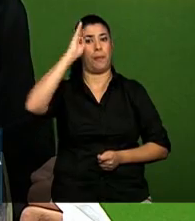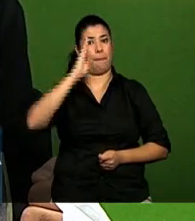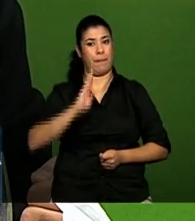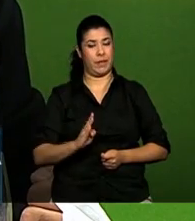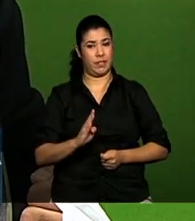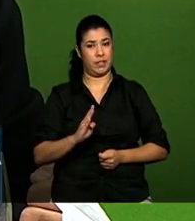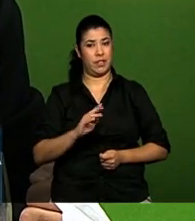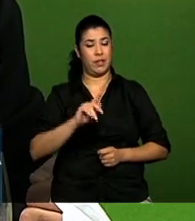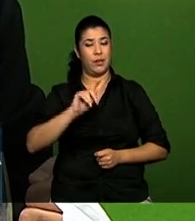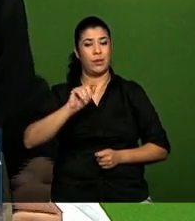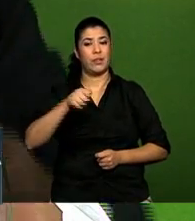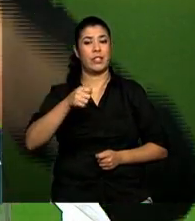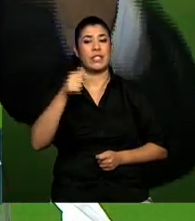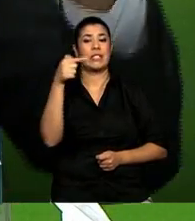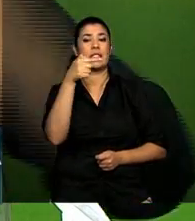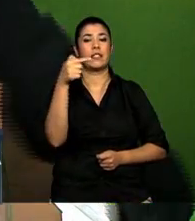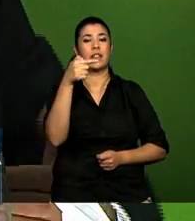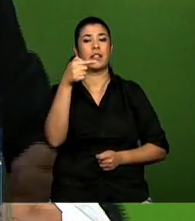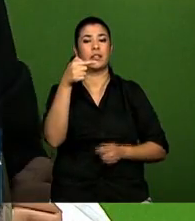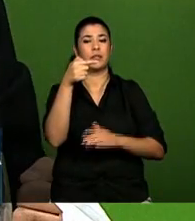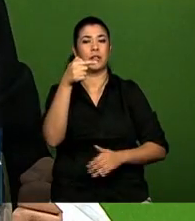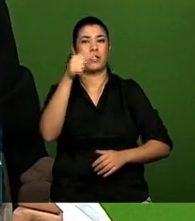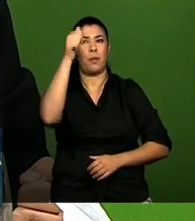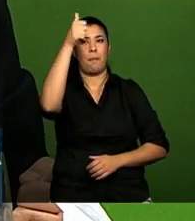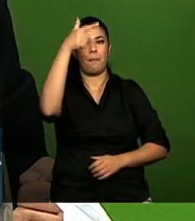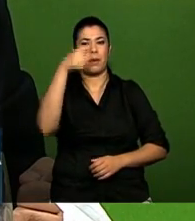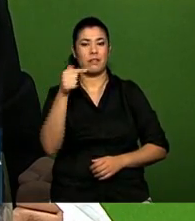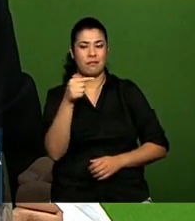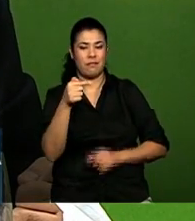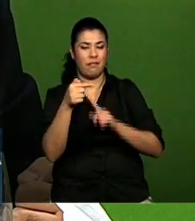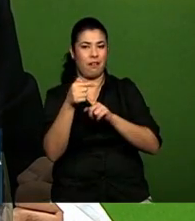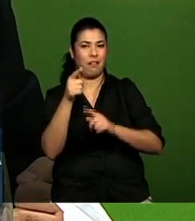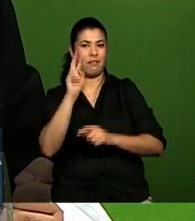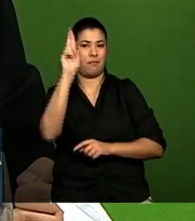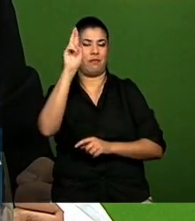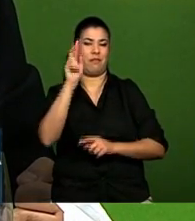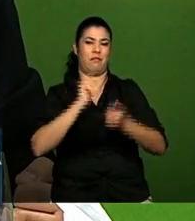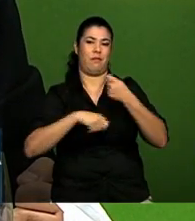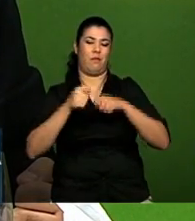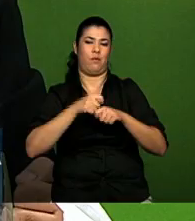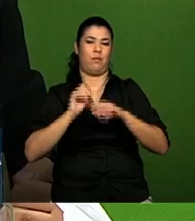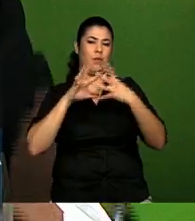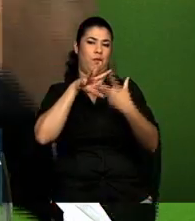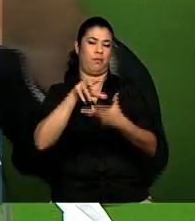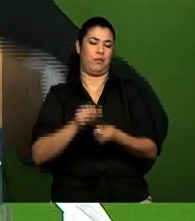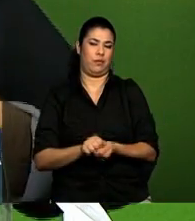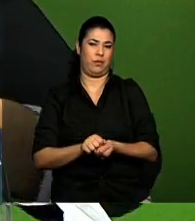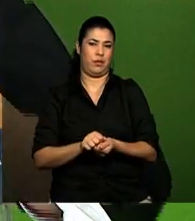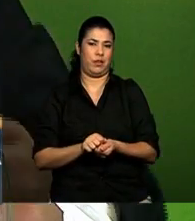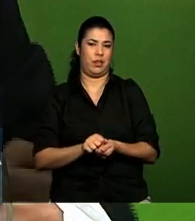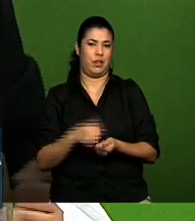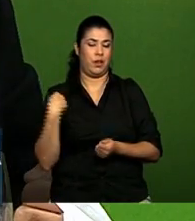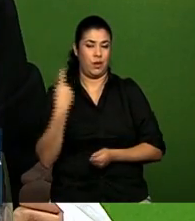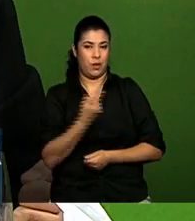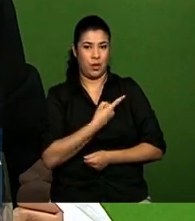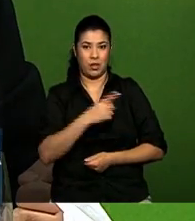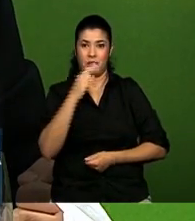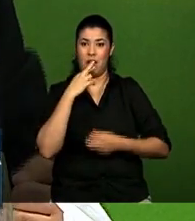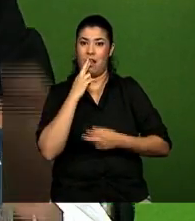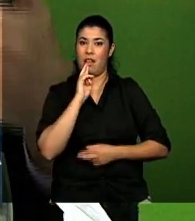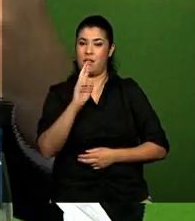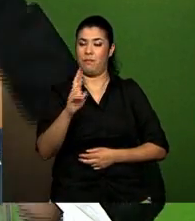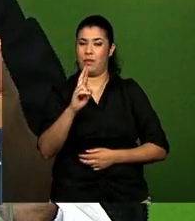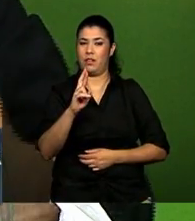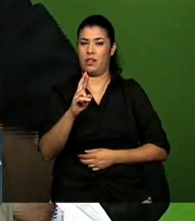econ Mundial nós temos uma enorme capacidade produtiva nós temos tido capacidade de responder as desafios